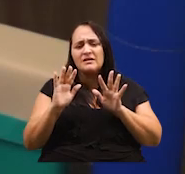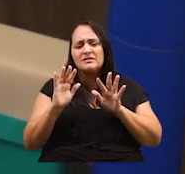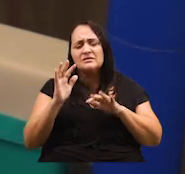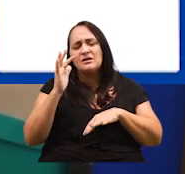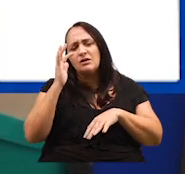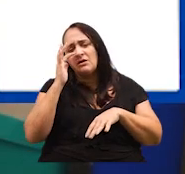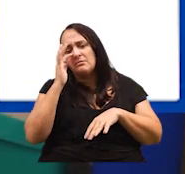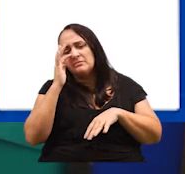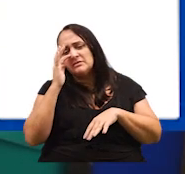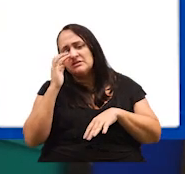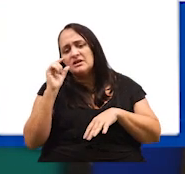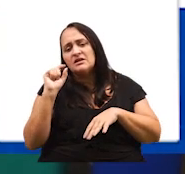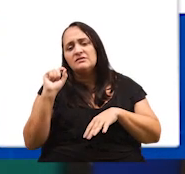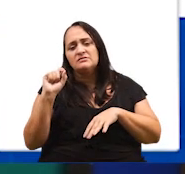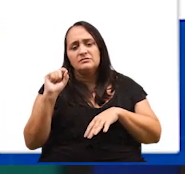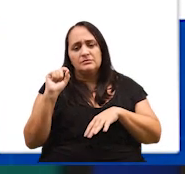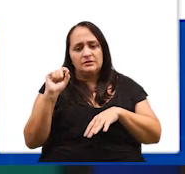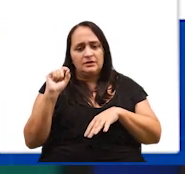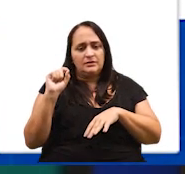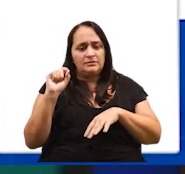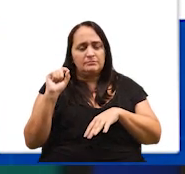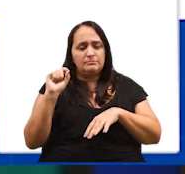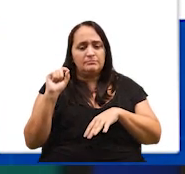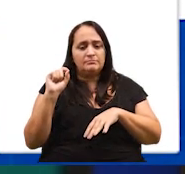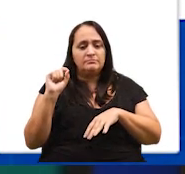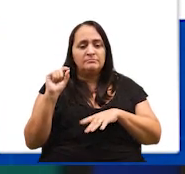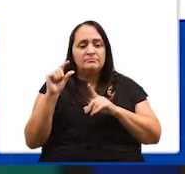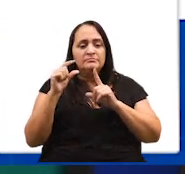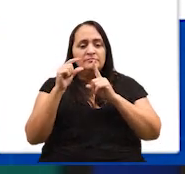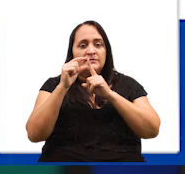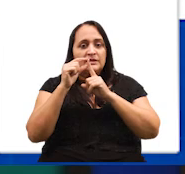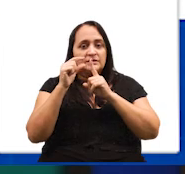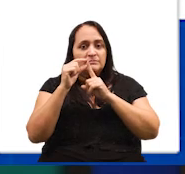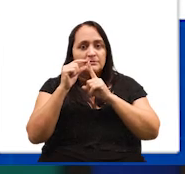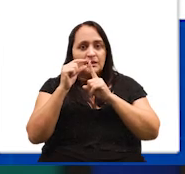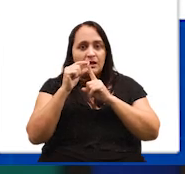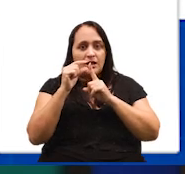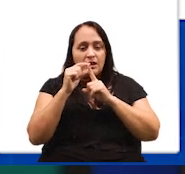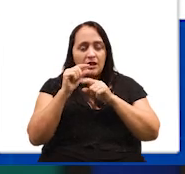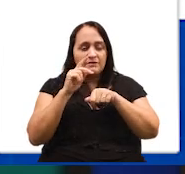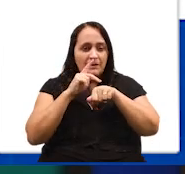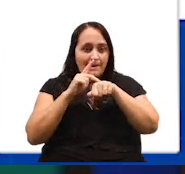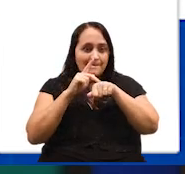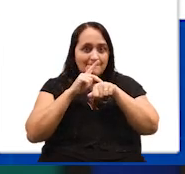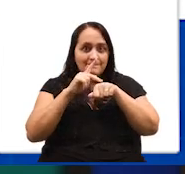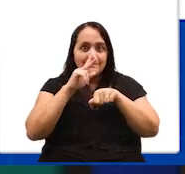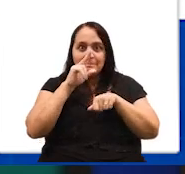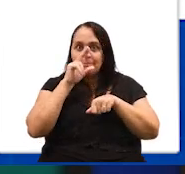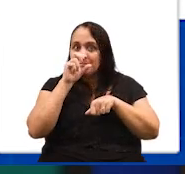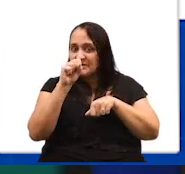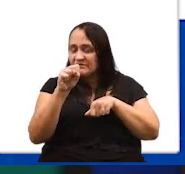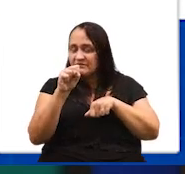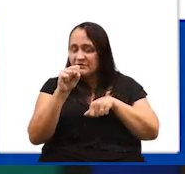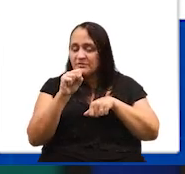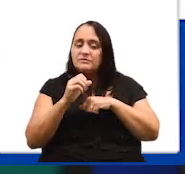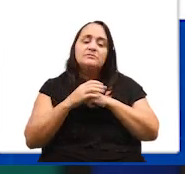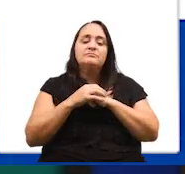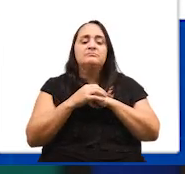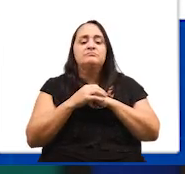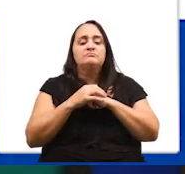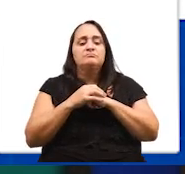aqui essas palavras que eu coloquei em negrito, que estão em destaque.